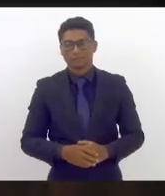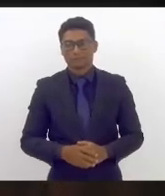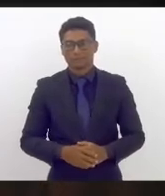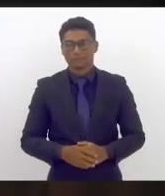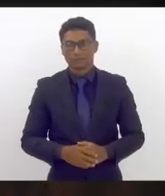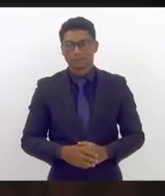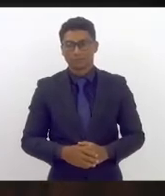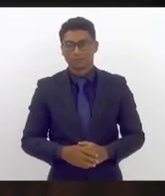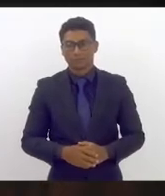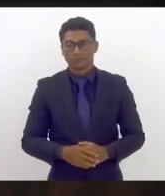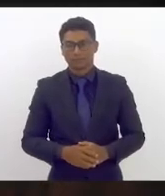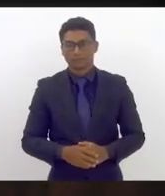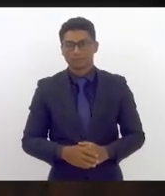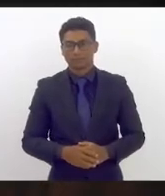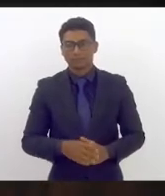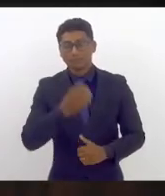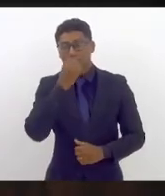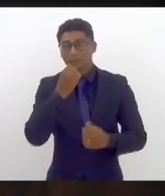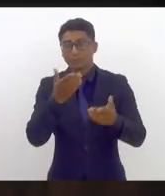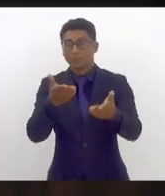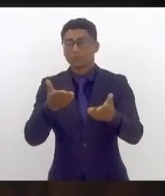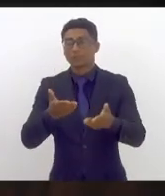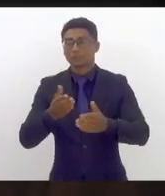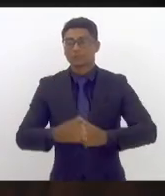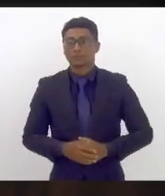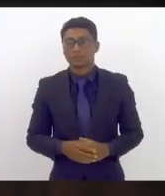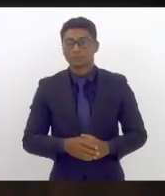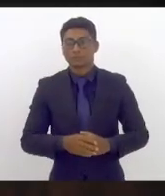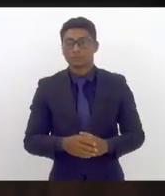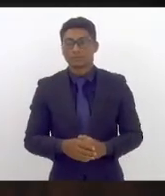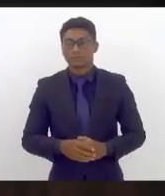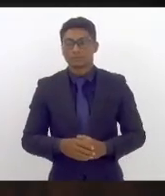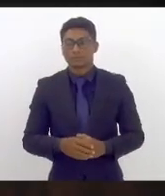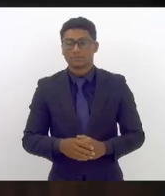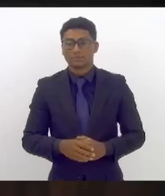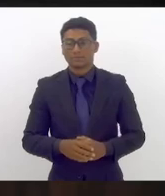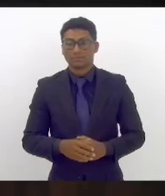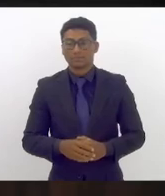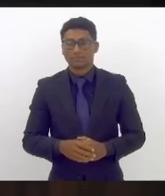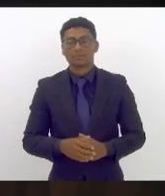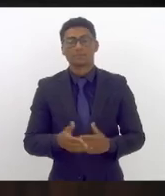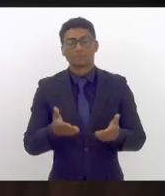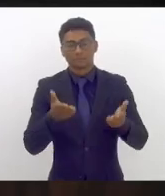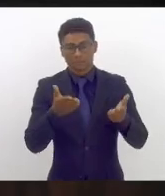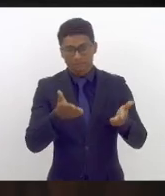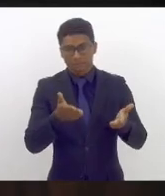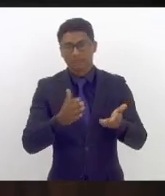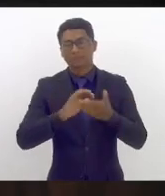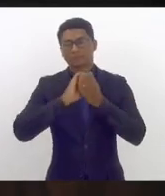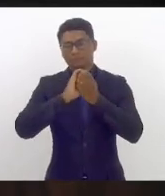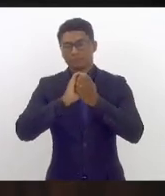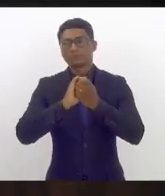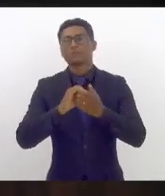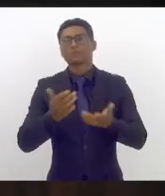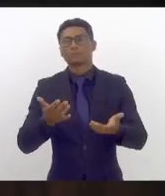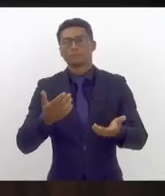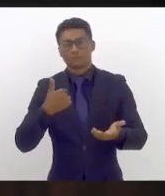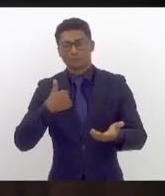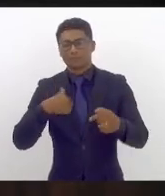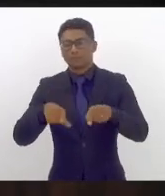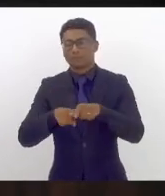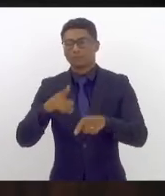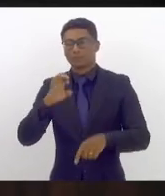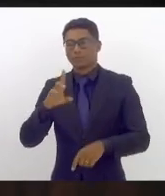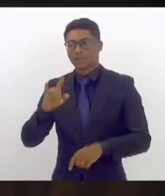né Então seja muito bem vindo ser feminista seja muito bem-vindo mais saudá-la nos colocar disposição eu deputada